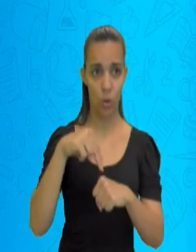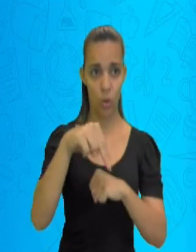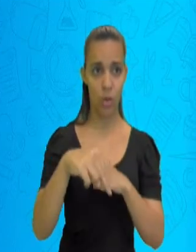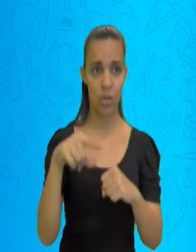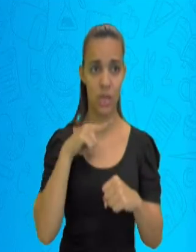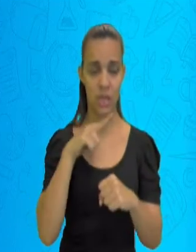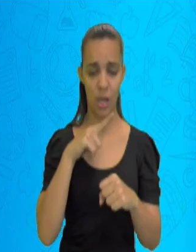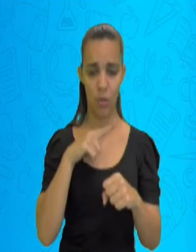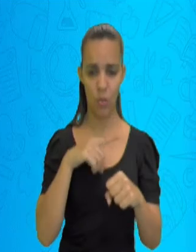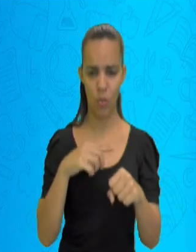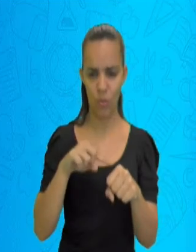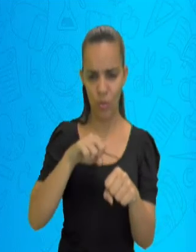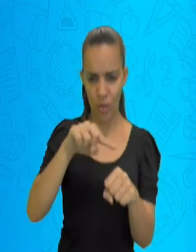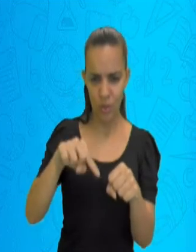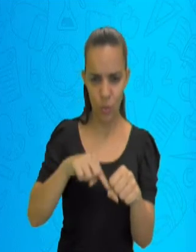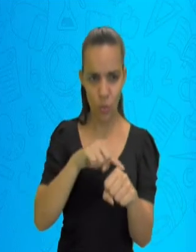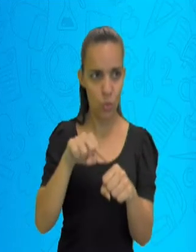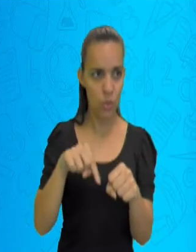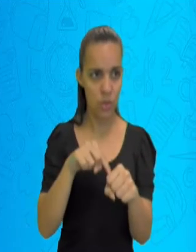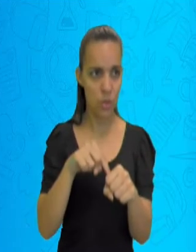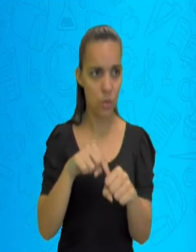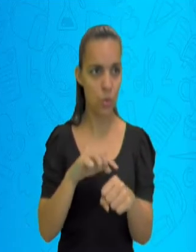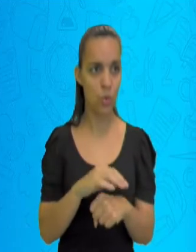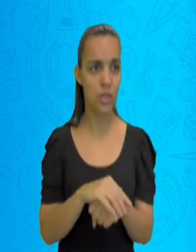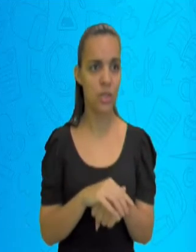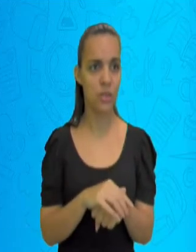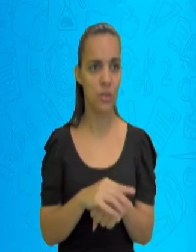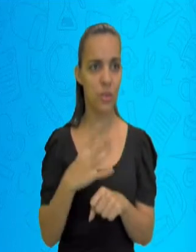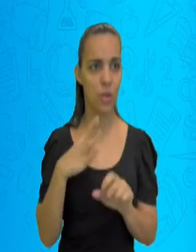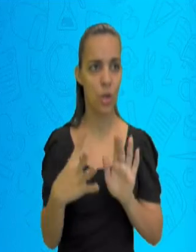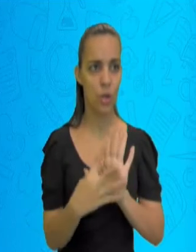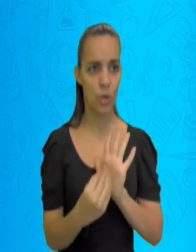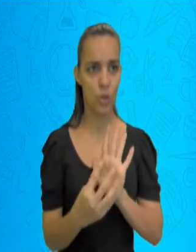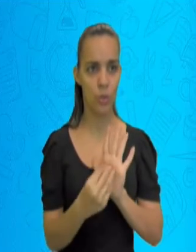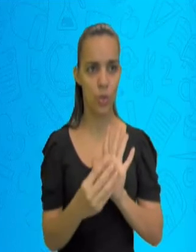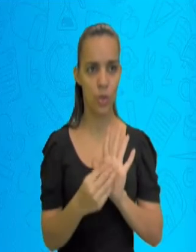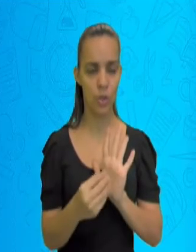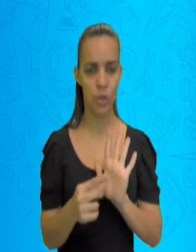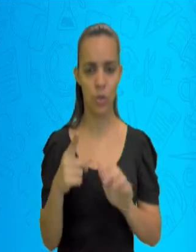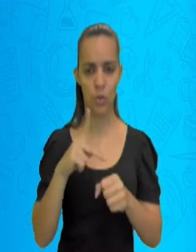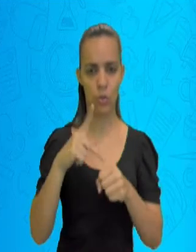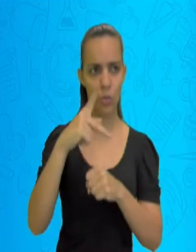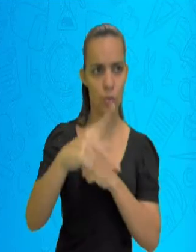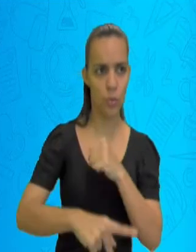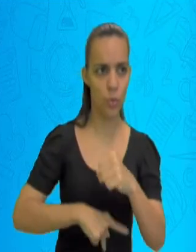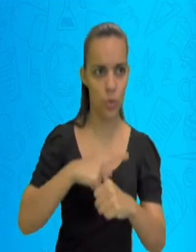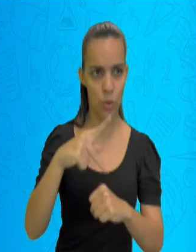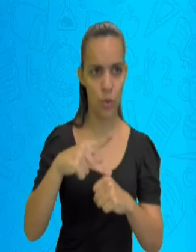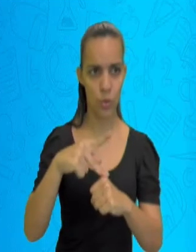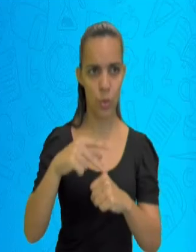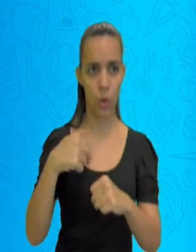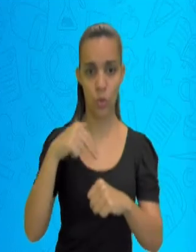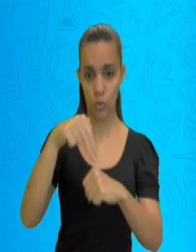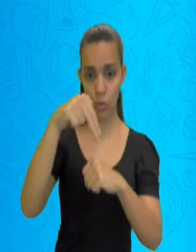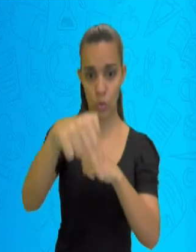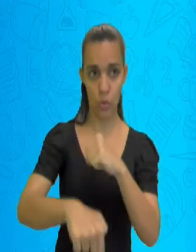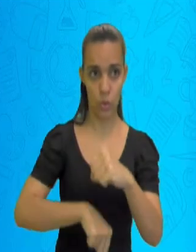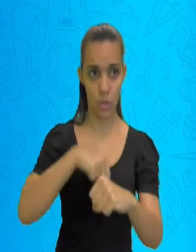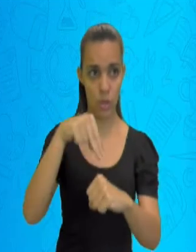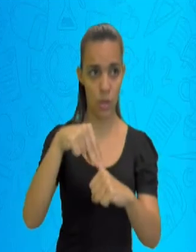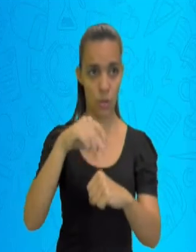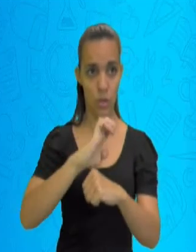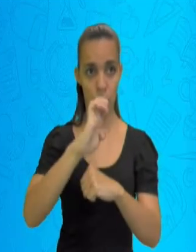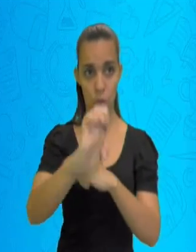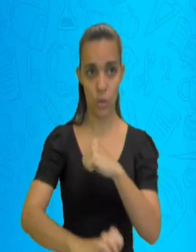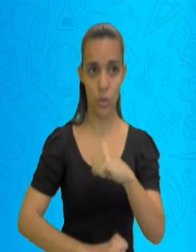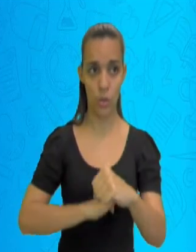denominada núcleo, continuou. No núcleo estão os prótons e os nêutrons.